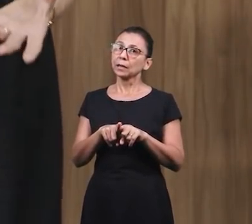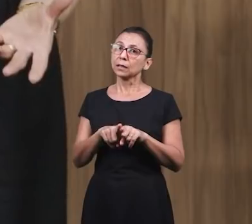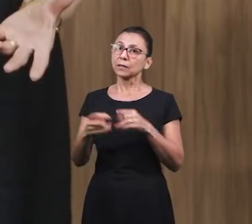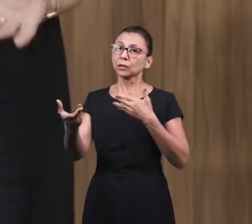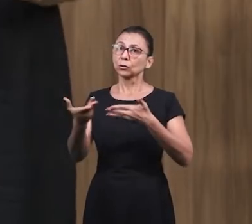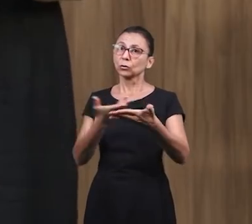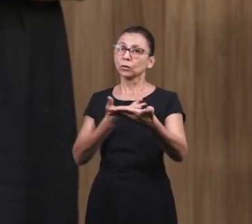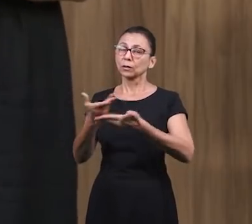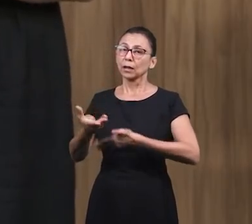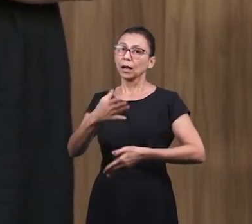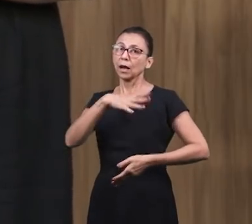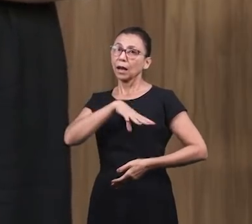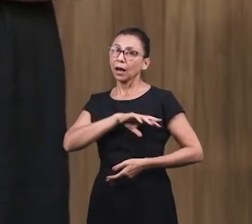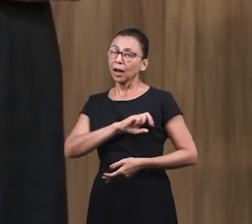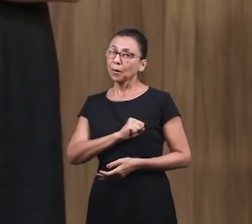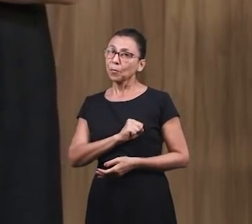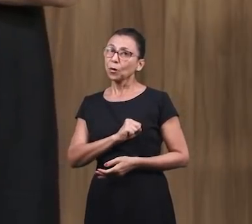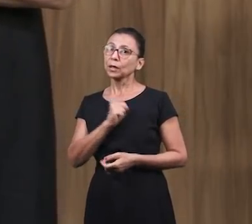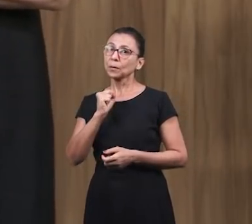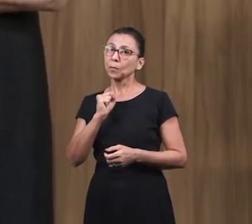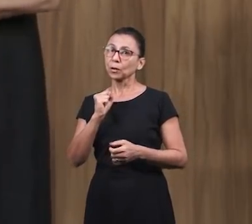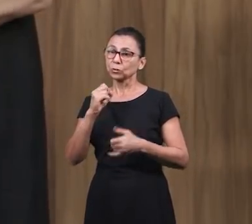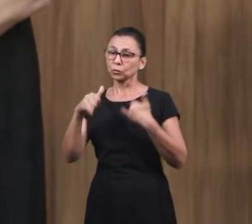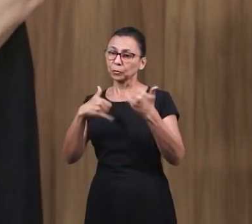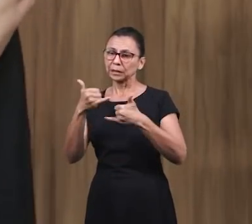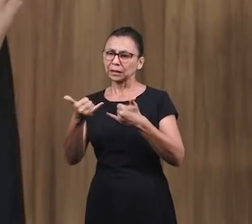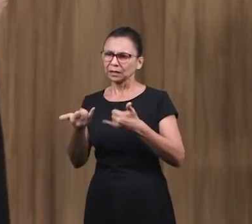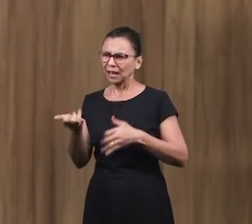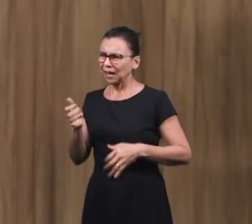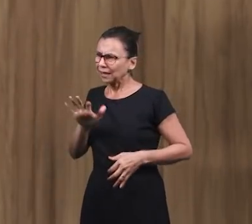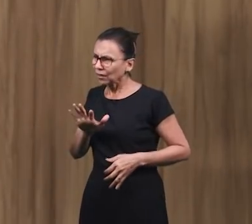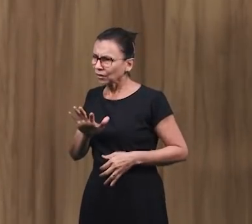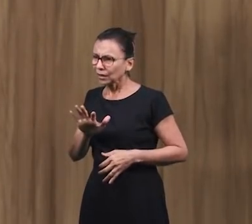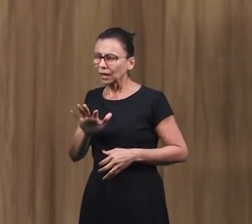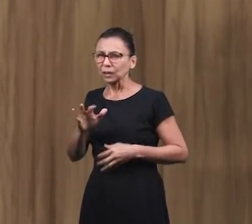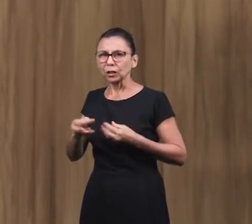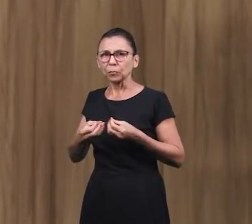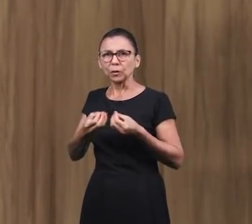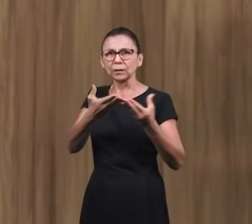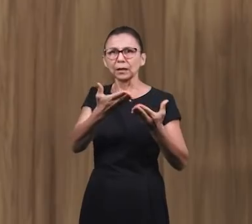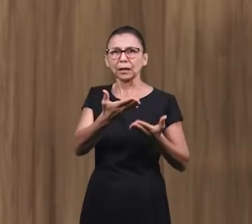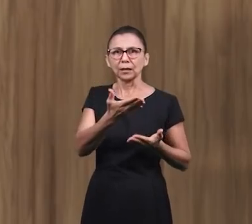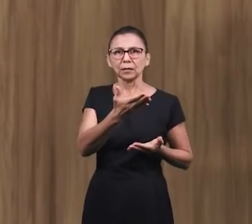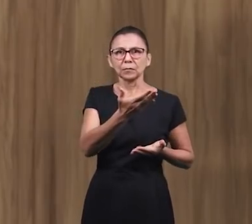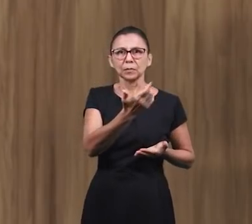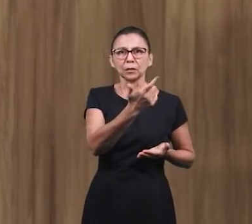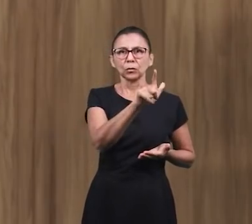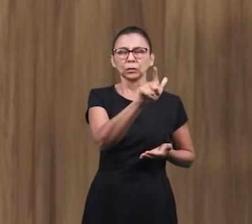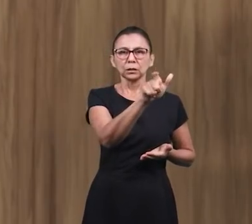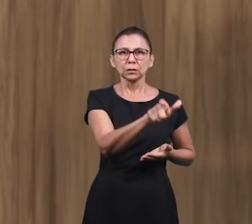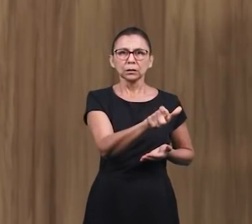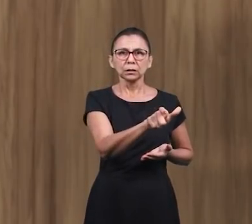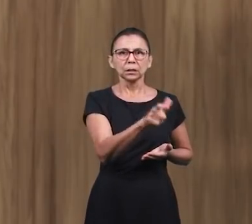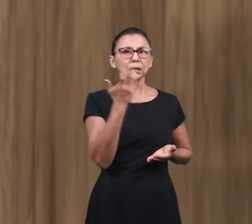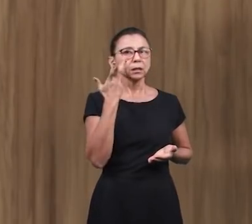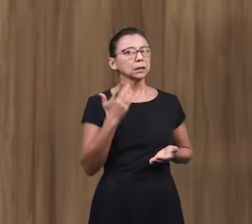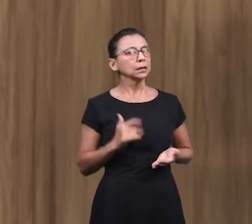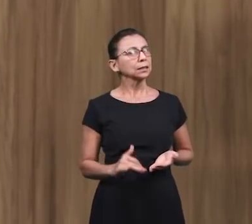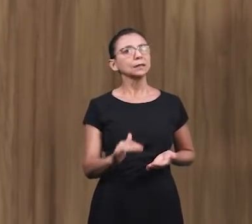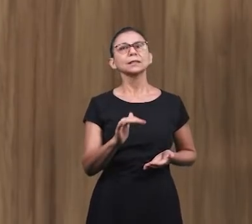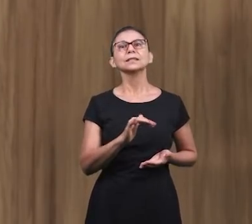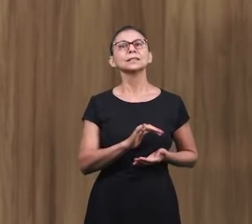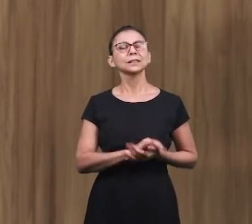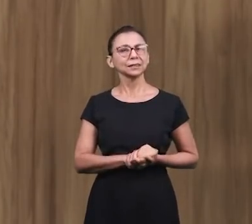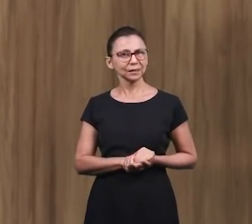pode doar para outras crianças que ainda não têm. E nisso nós estamos trabalhando e vamos falar especificamente de